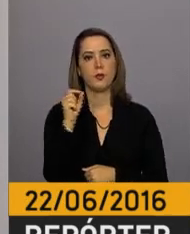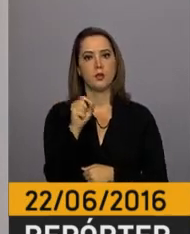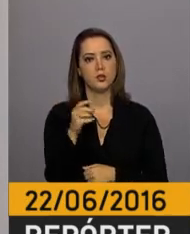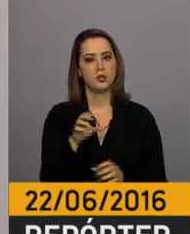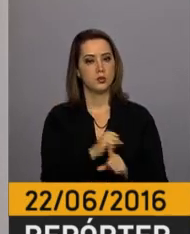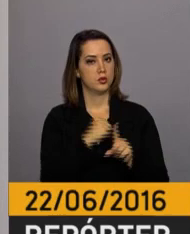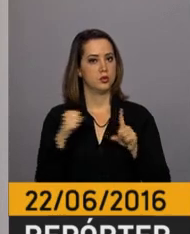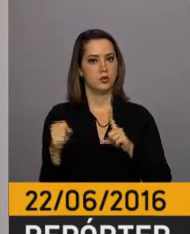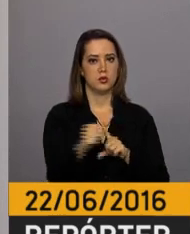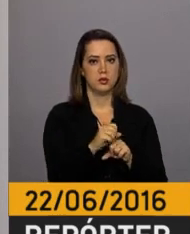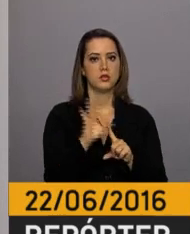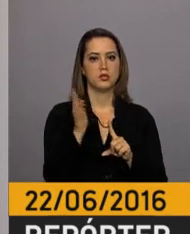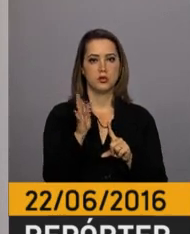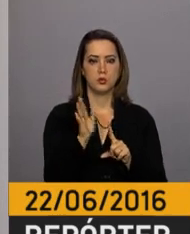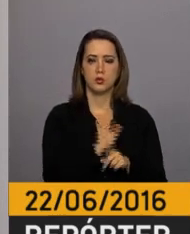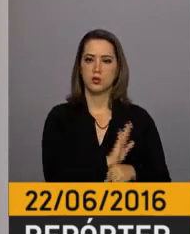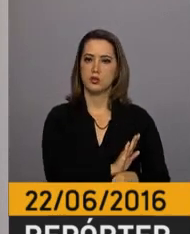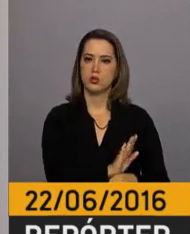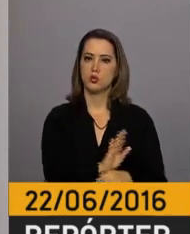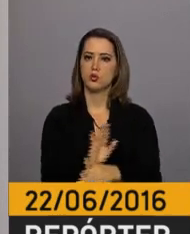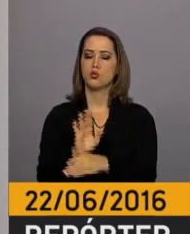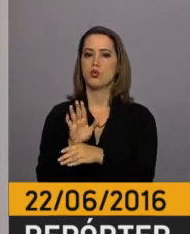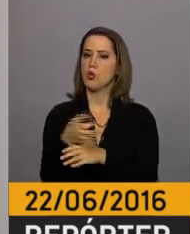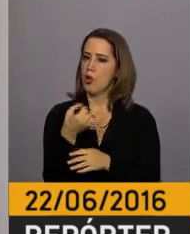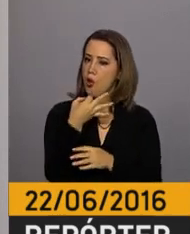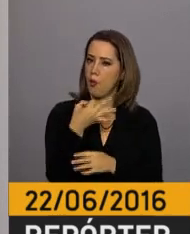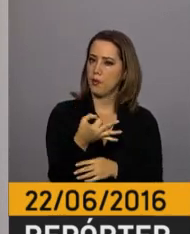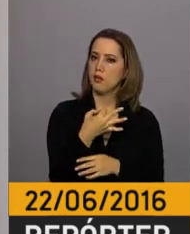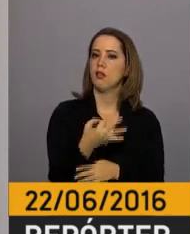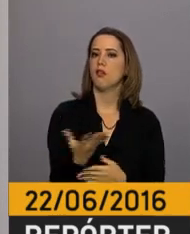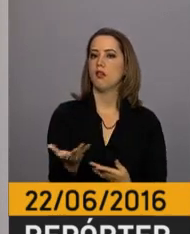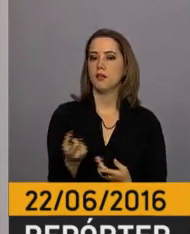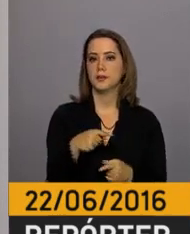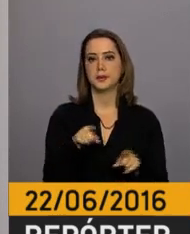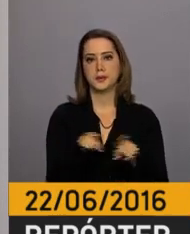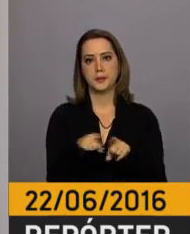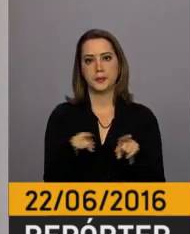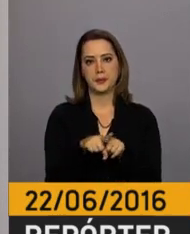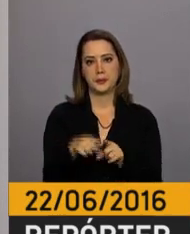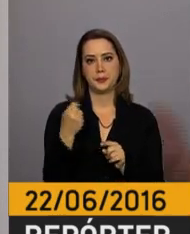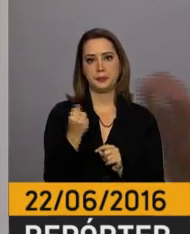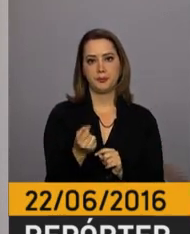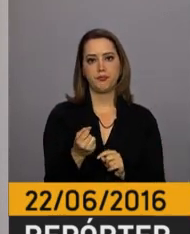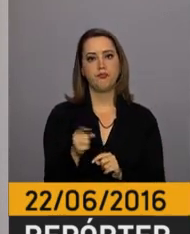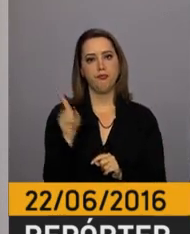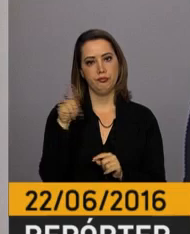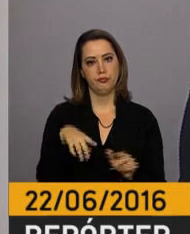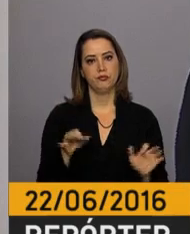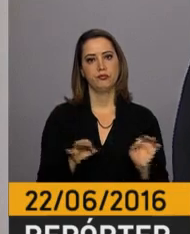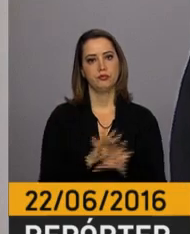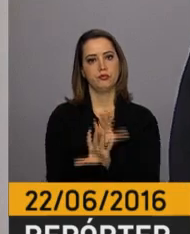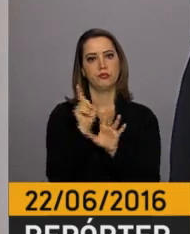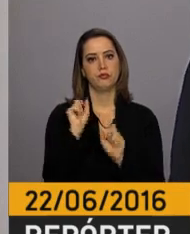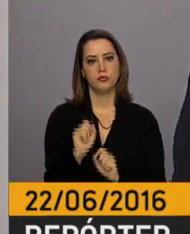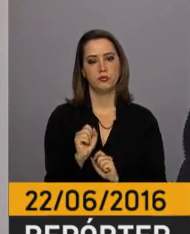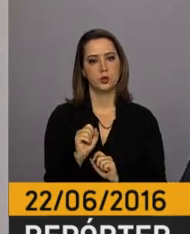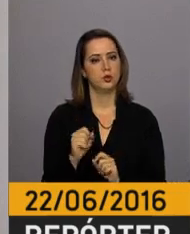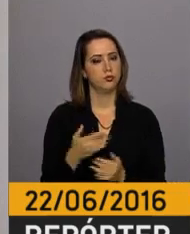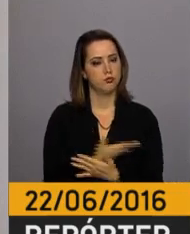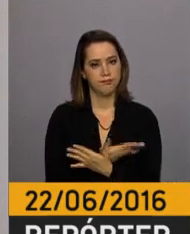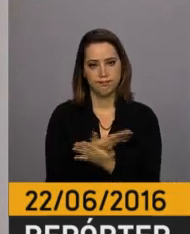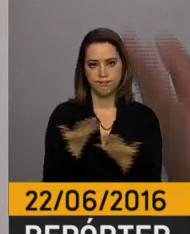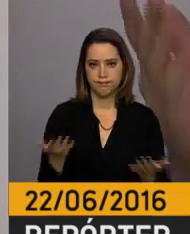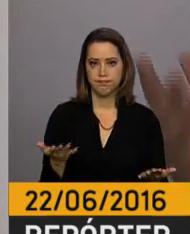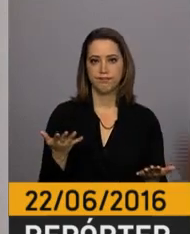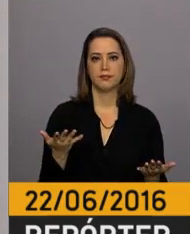sociedade possa também contribuir apresentar sugestões né e e e claro que todas as pessoas aqui presentes